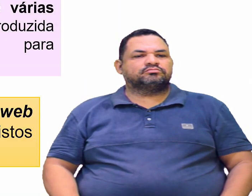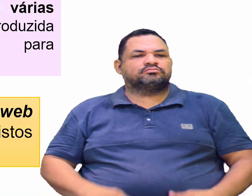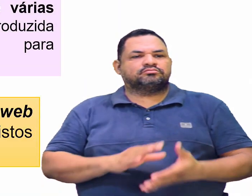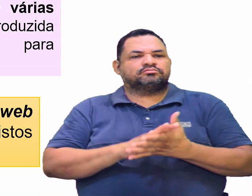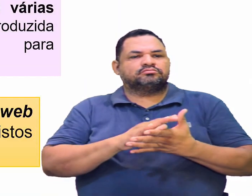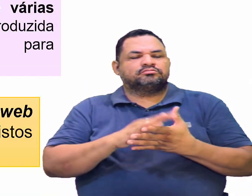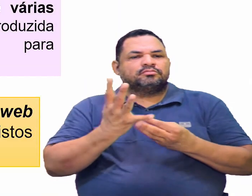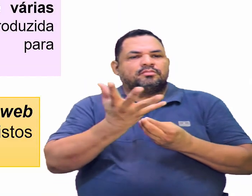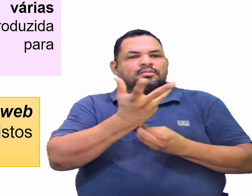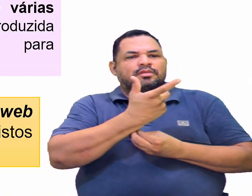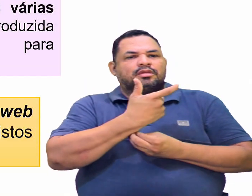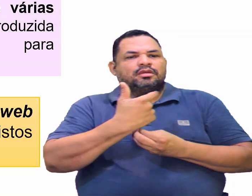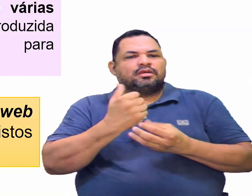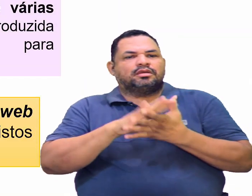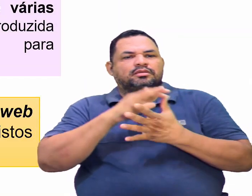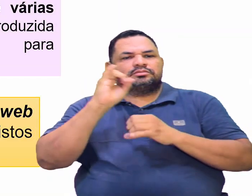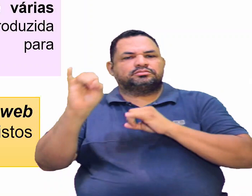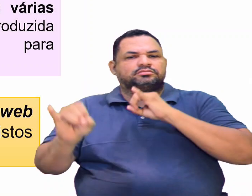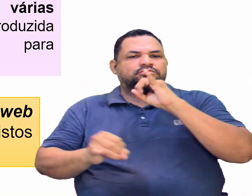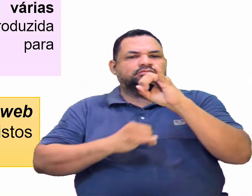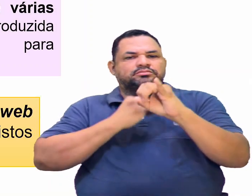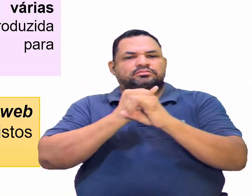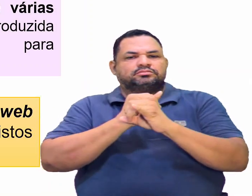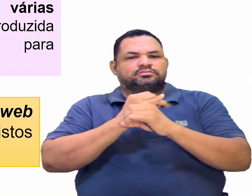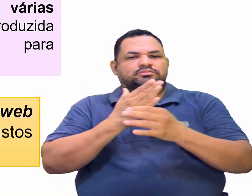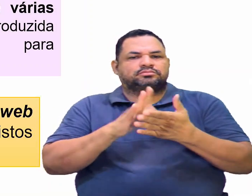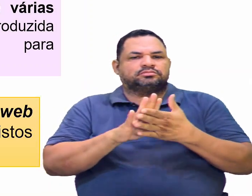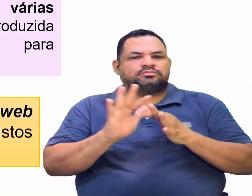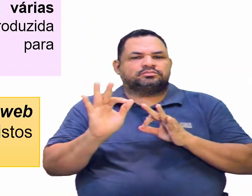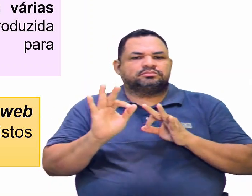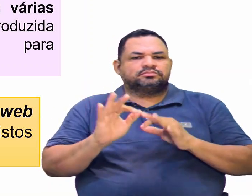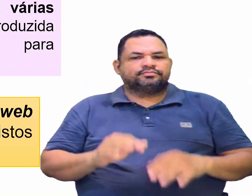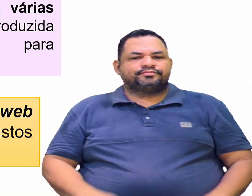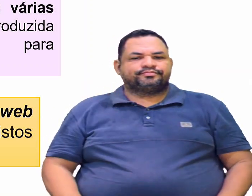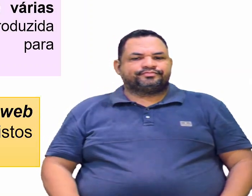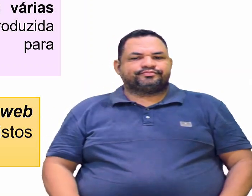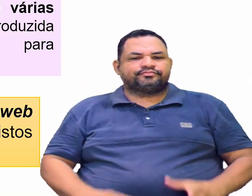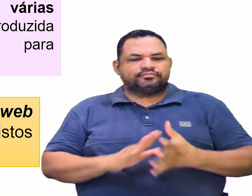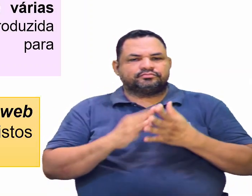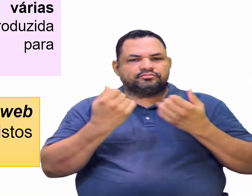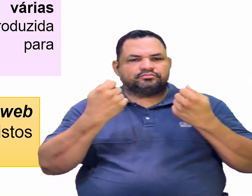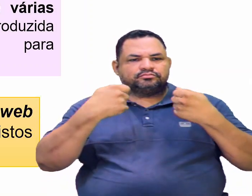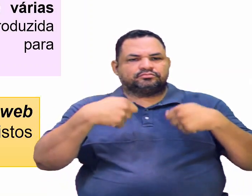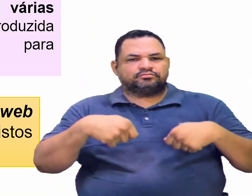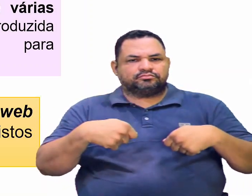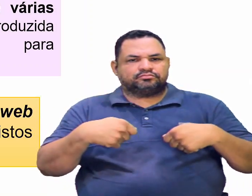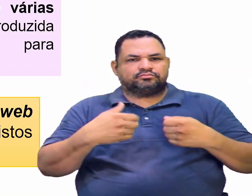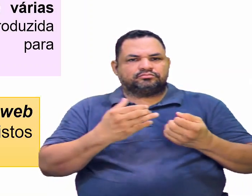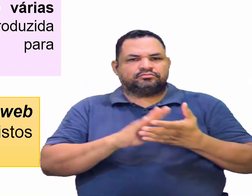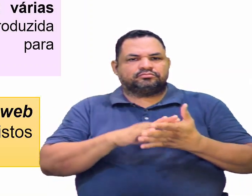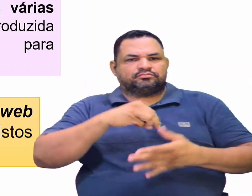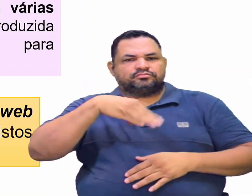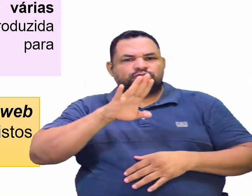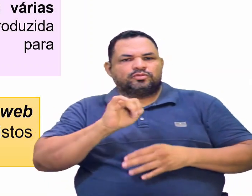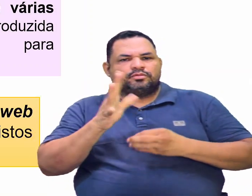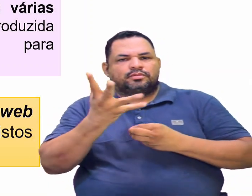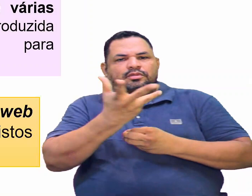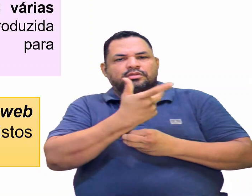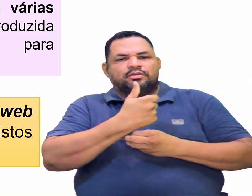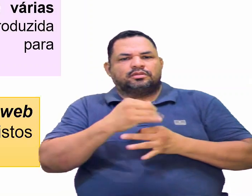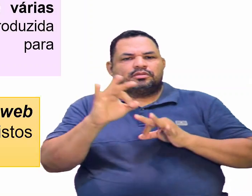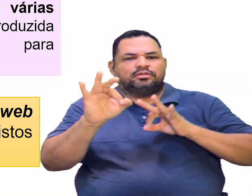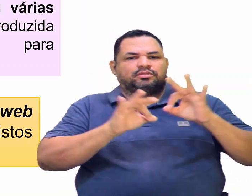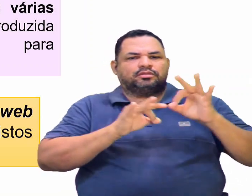arte digital é uma arte que proporciona as web artes, né,